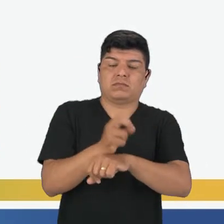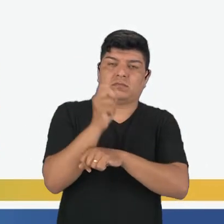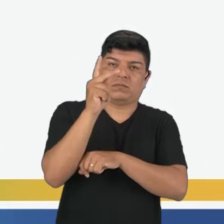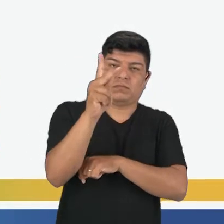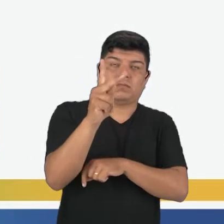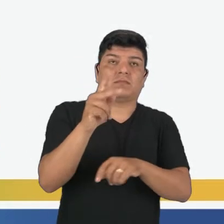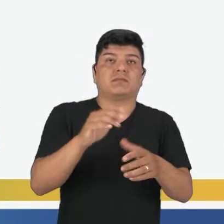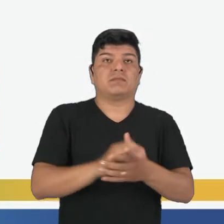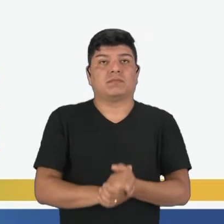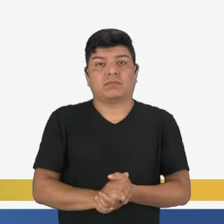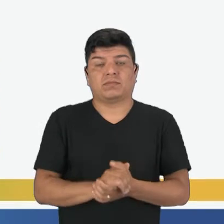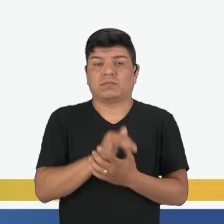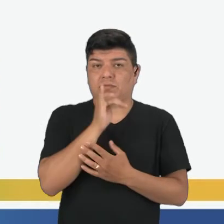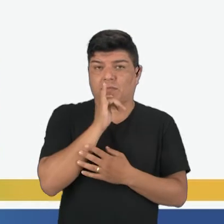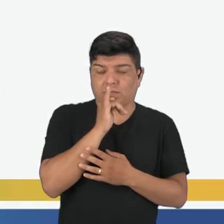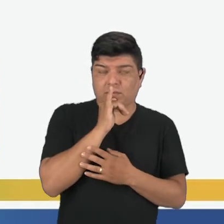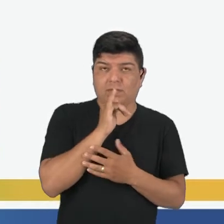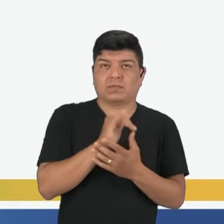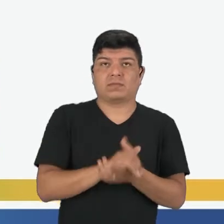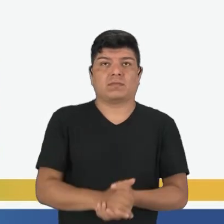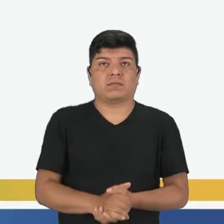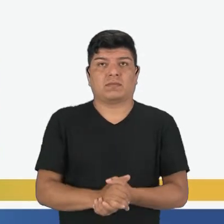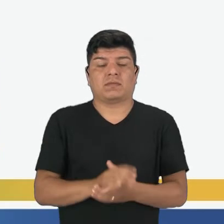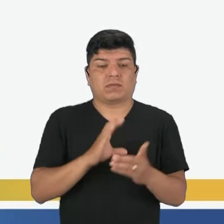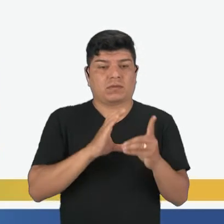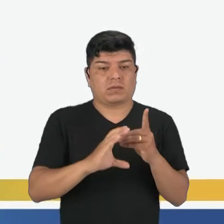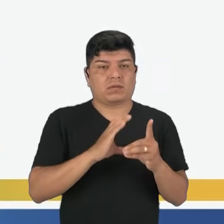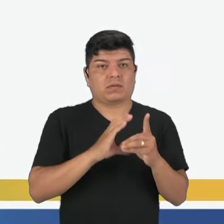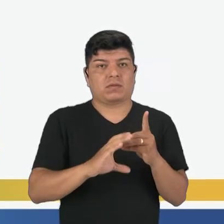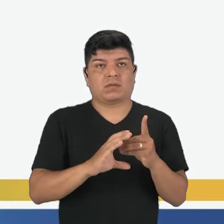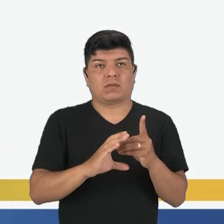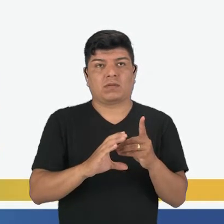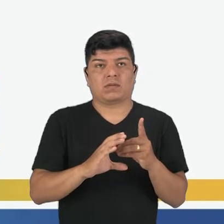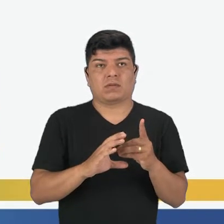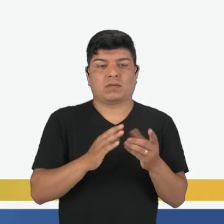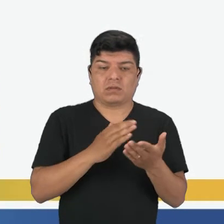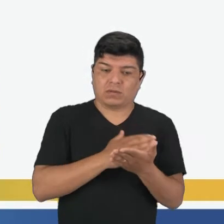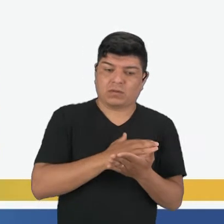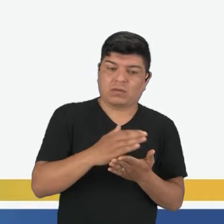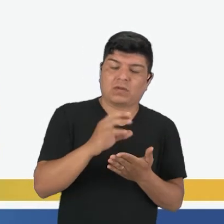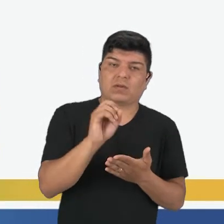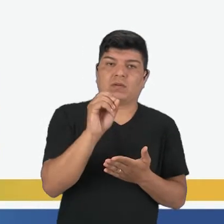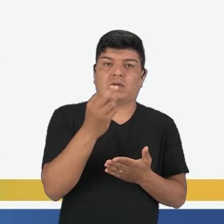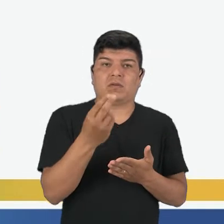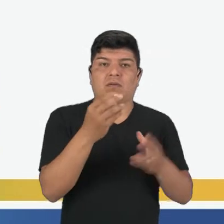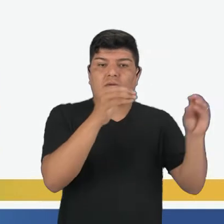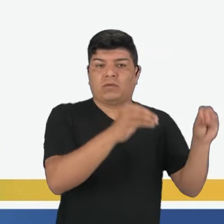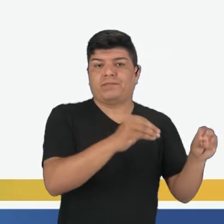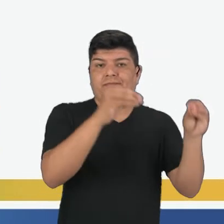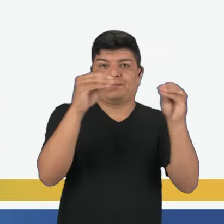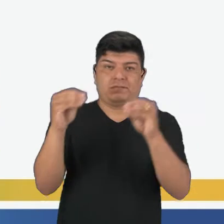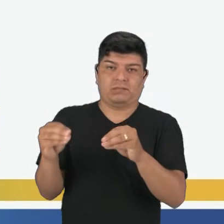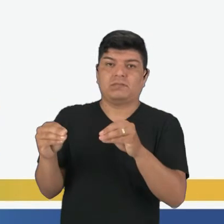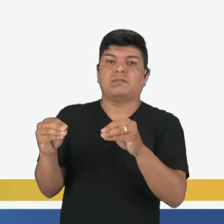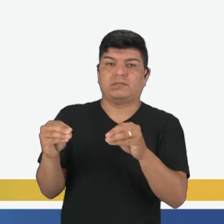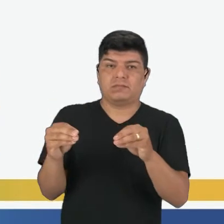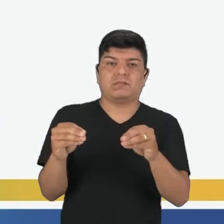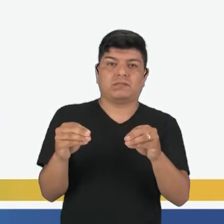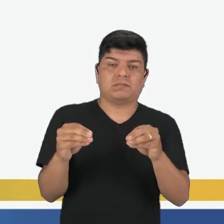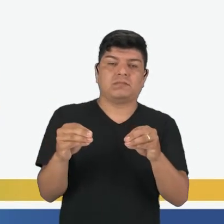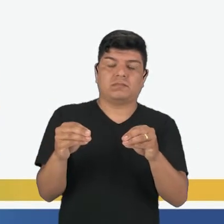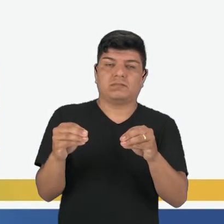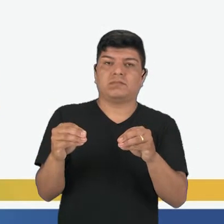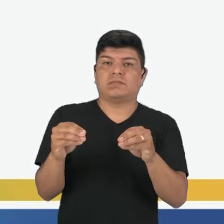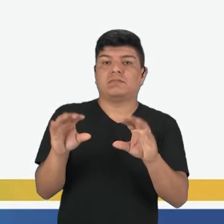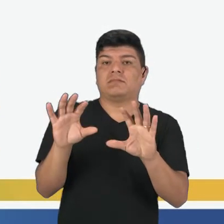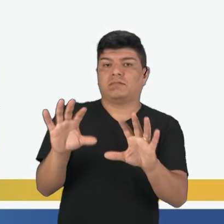São tipos de rituais de iniciação ou passagem, que é uma progressão